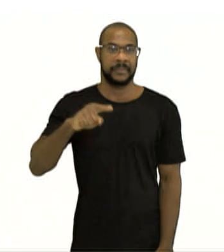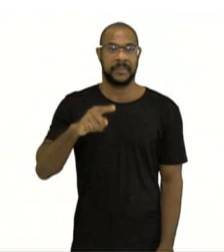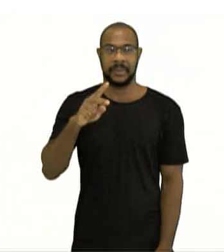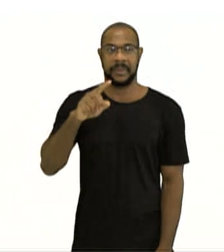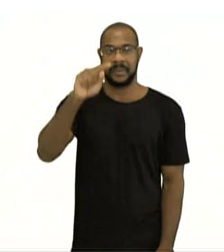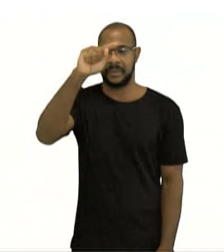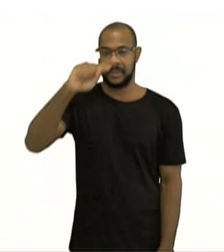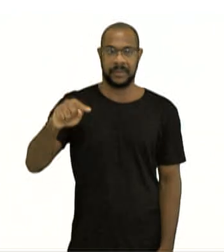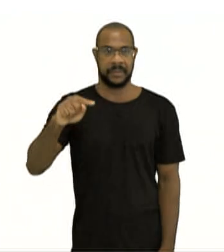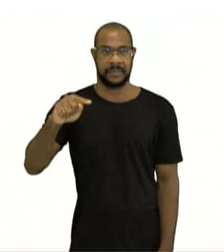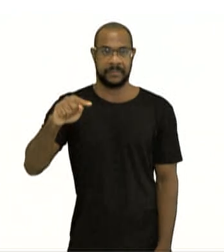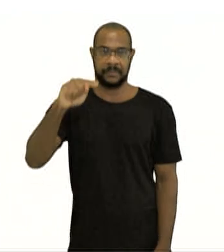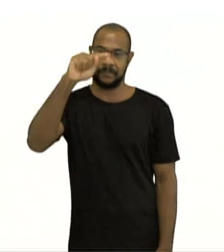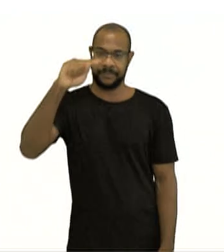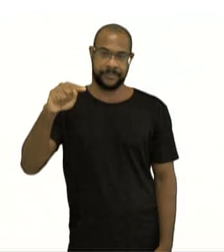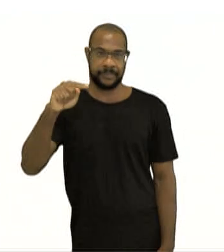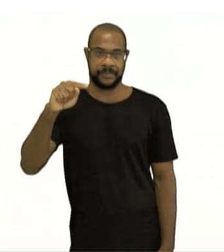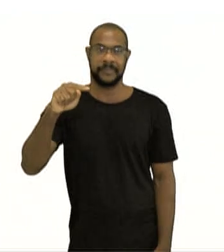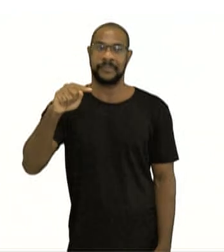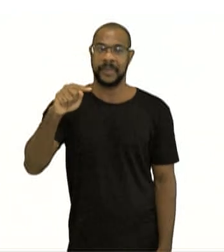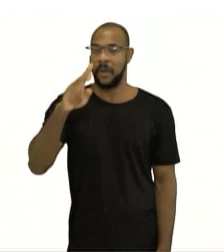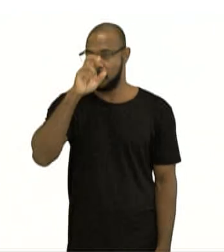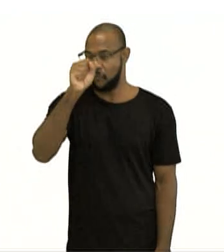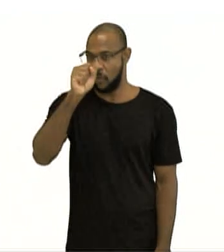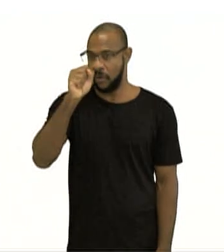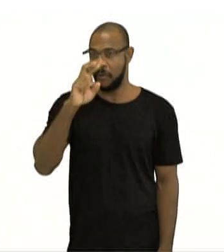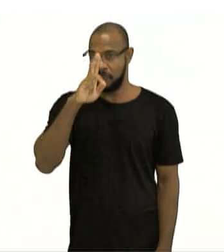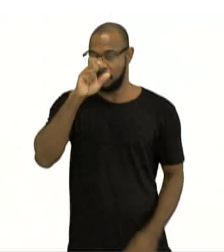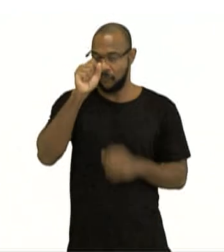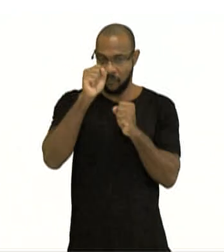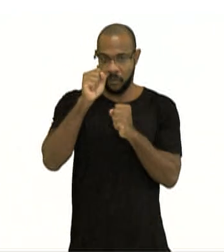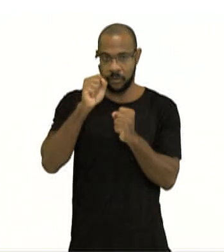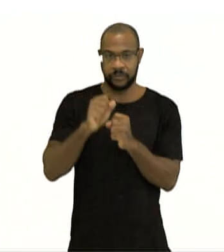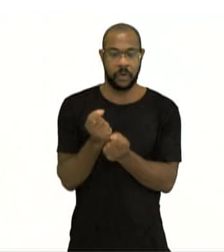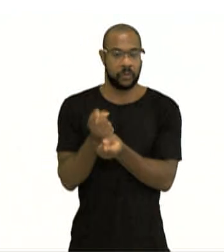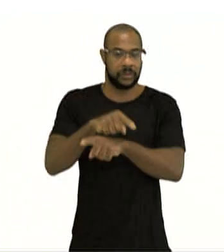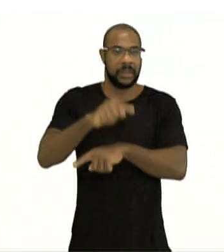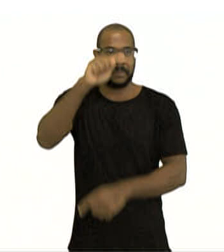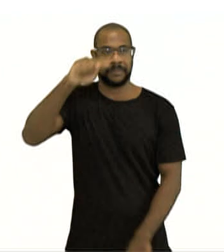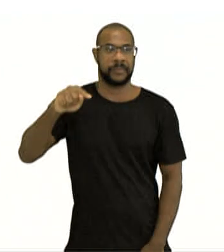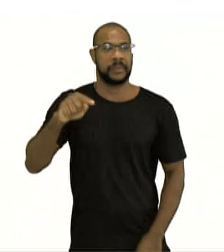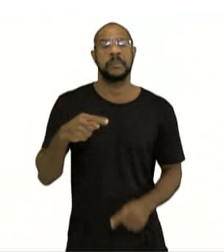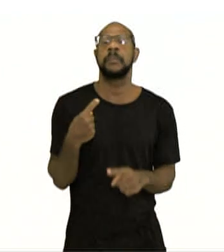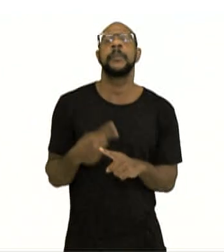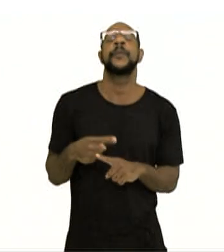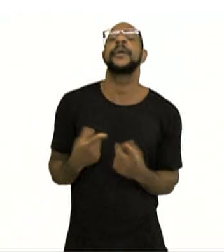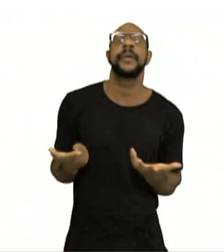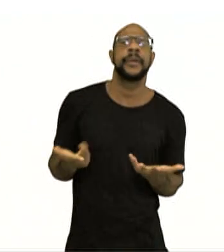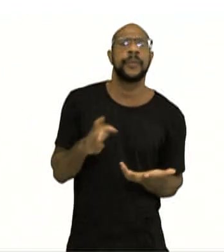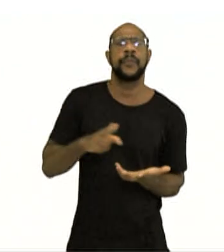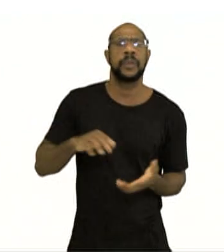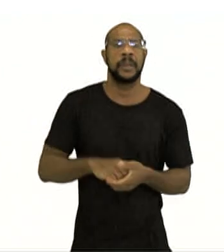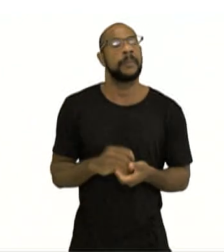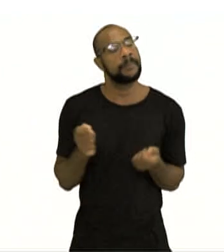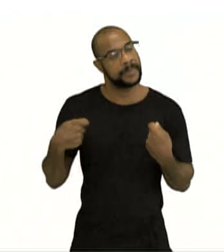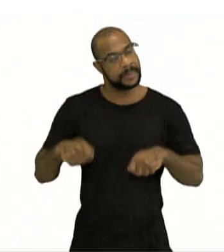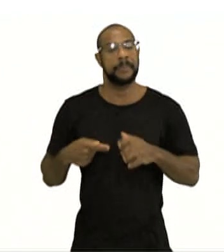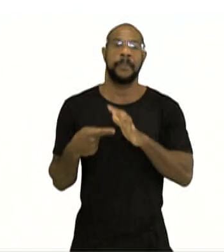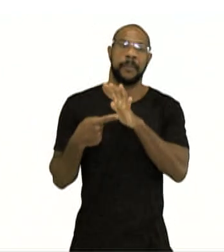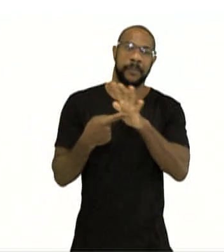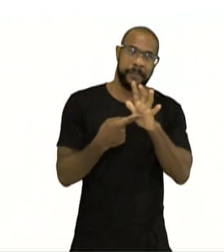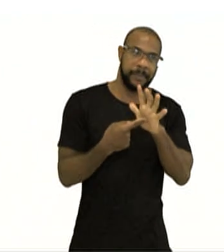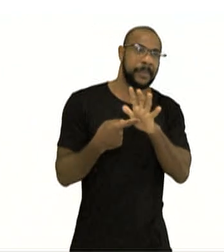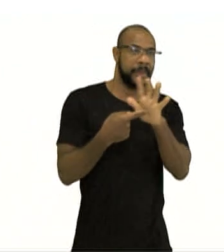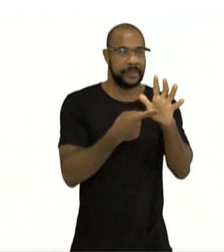grave, que é esse acento ao contrário do agudo. Por que fazem isso? Justamente para mostrar, né,